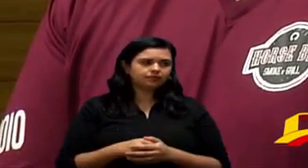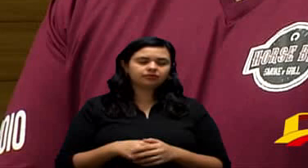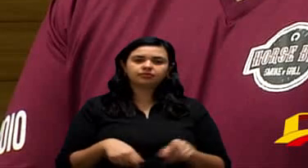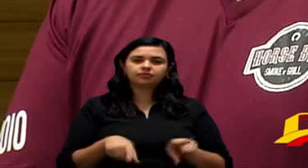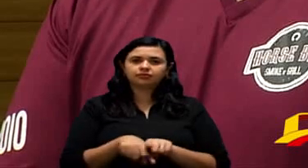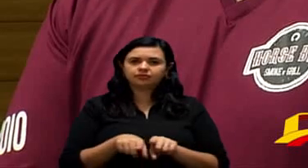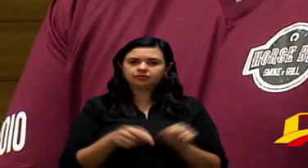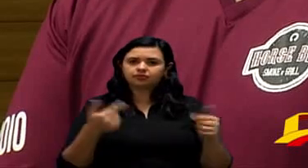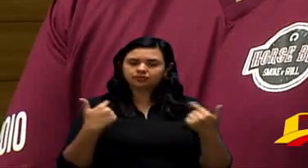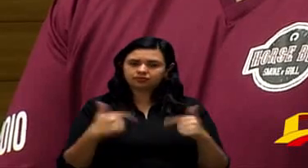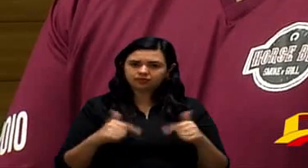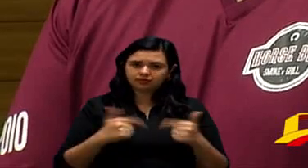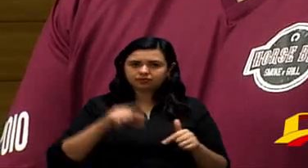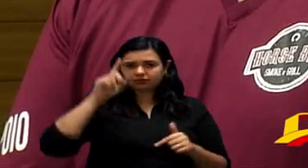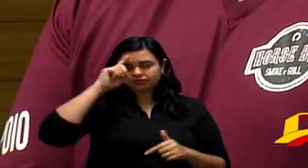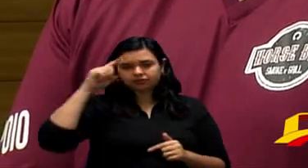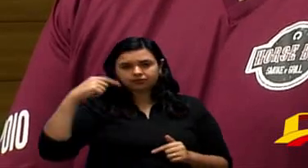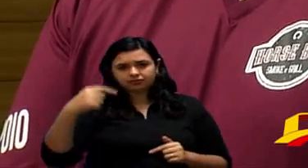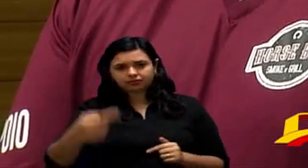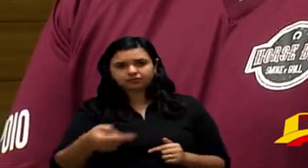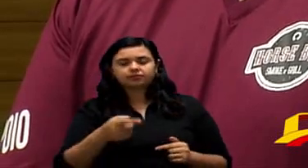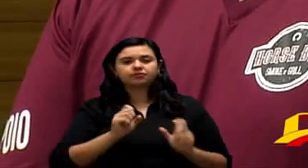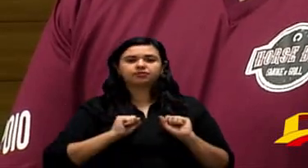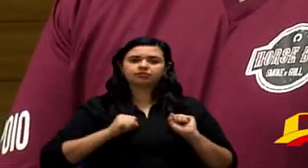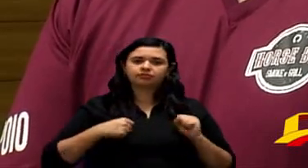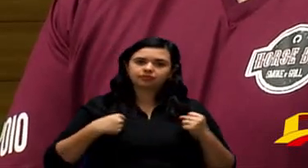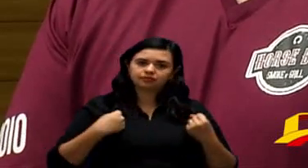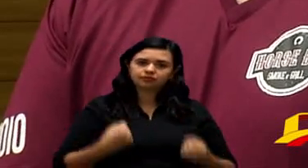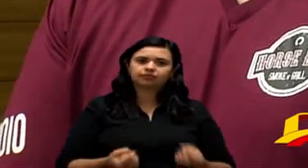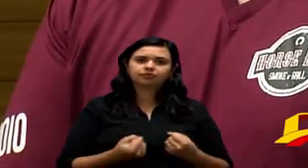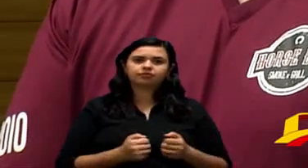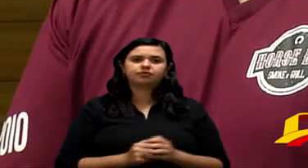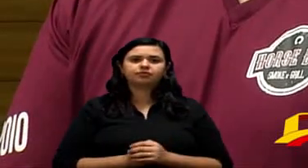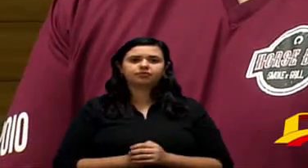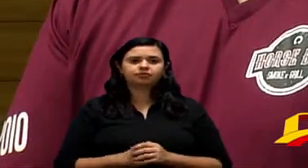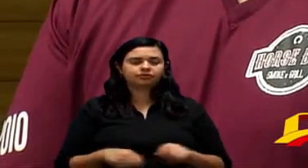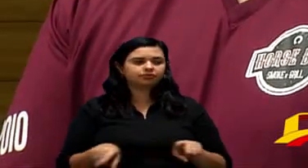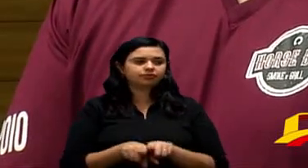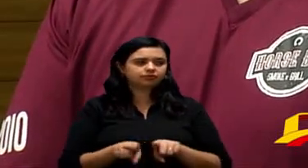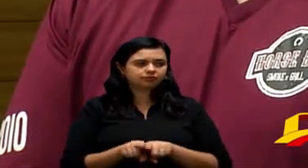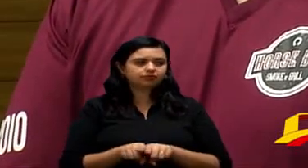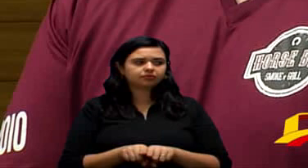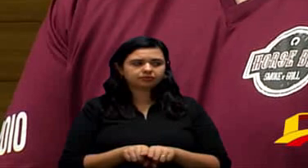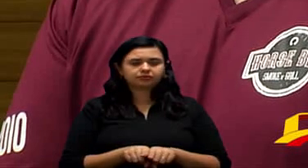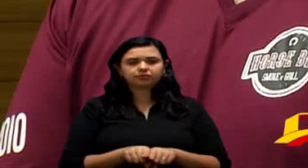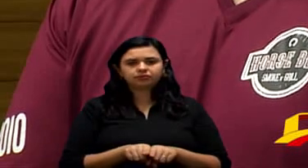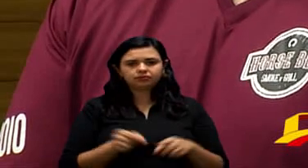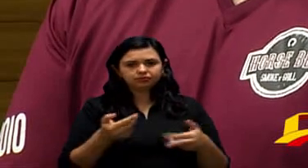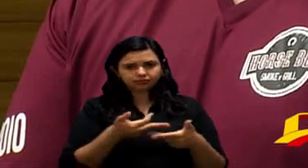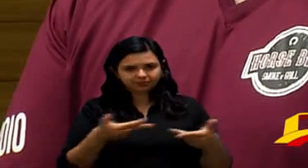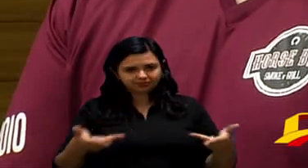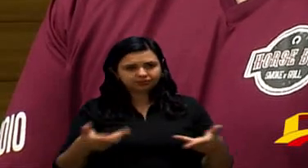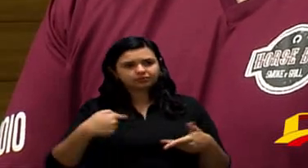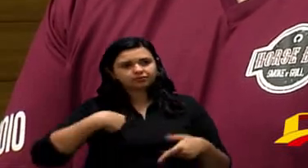todos os dias com muita dedicação muito esforço os clientes fiéis